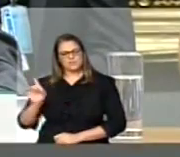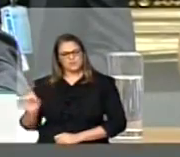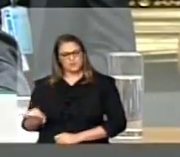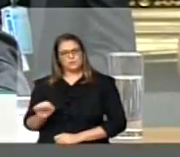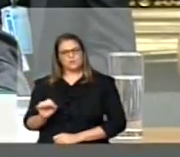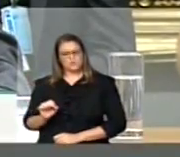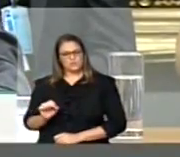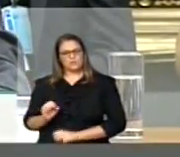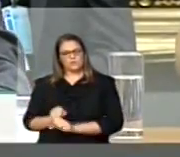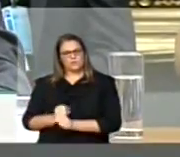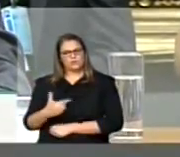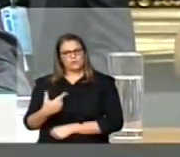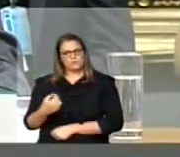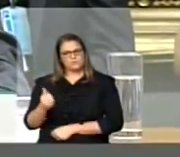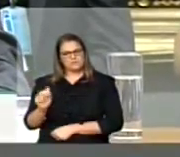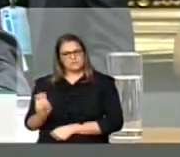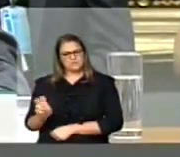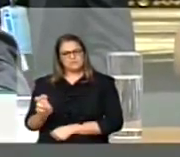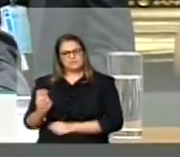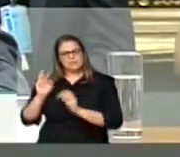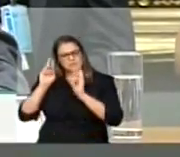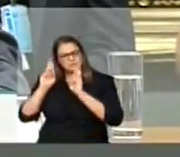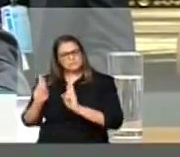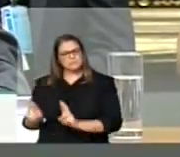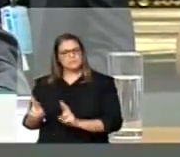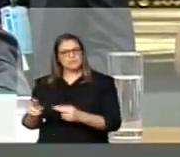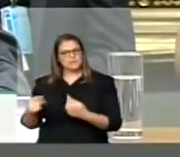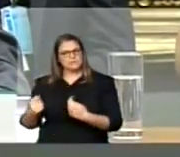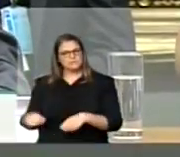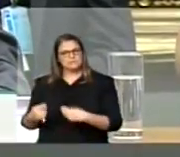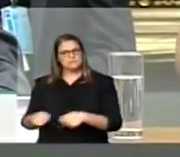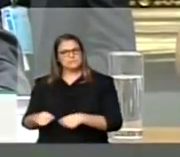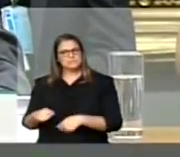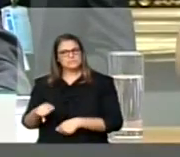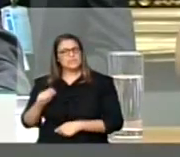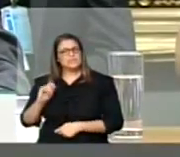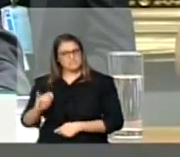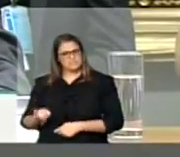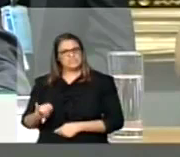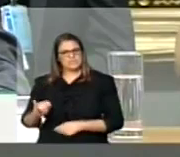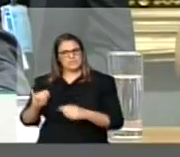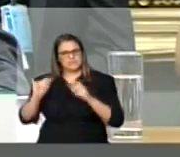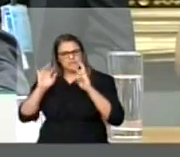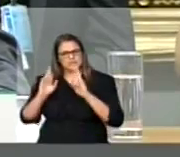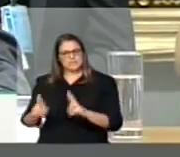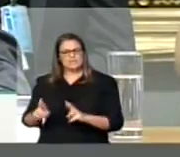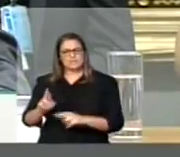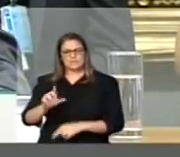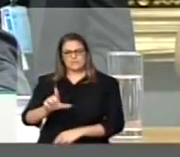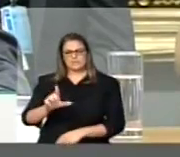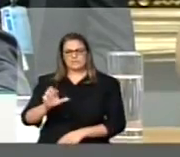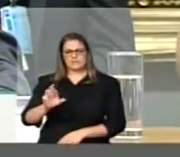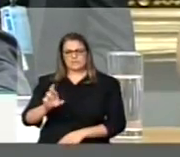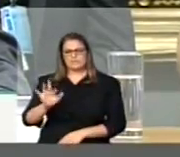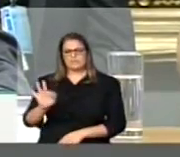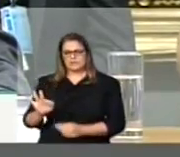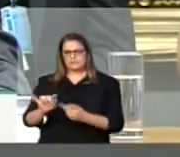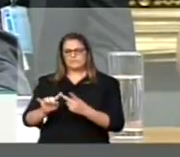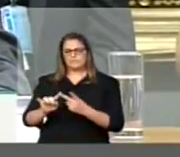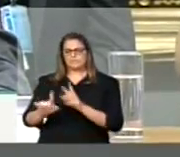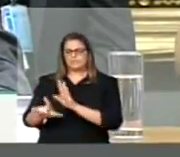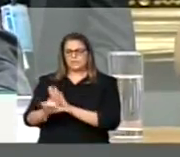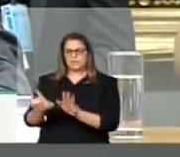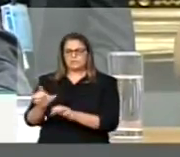ano de 2015 fosse respeitada, como manda a Constituição Federal, a LRF e as leis